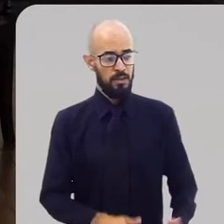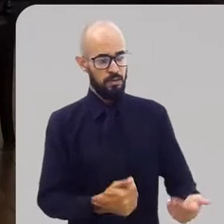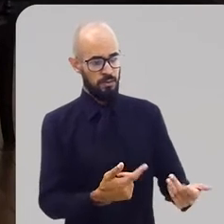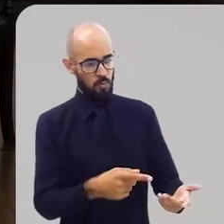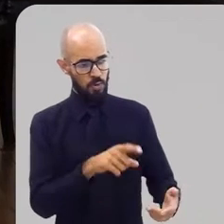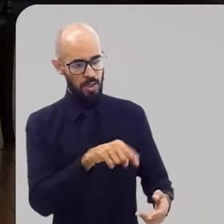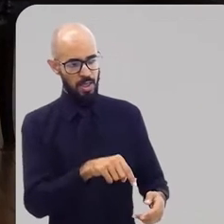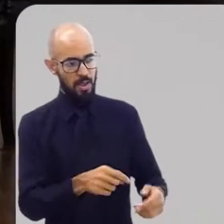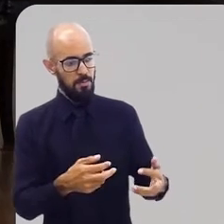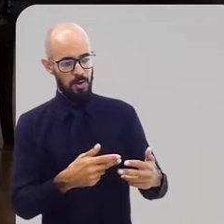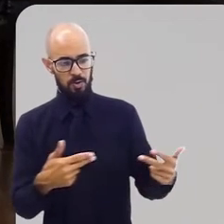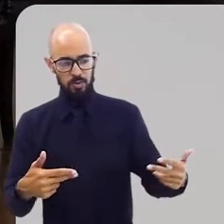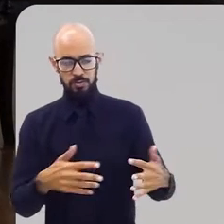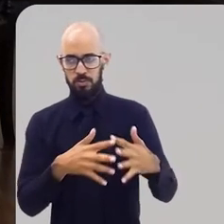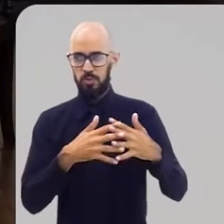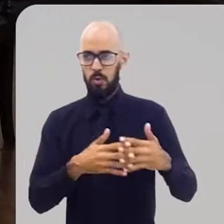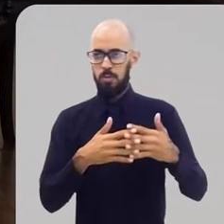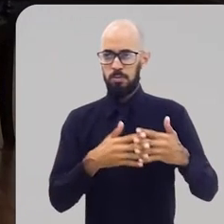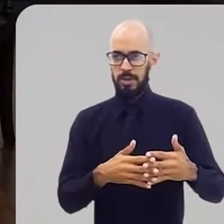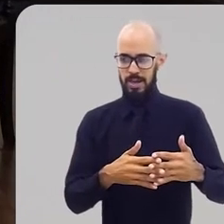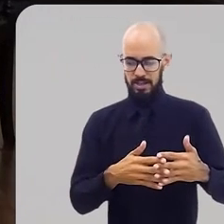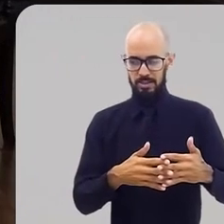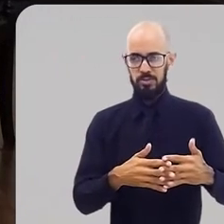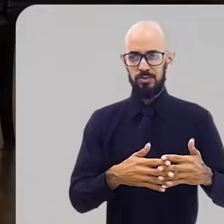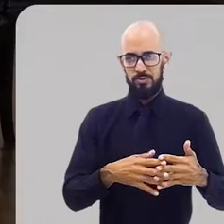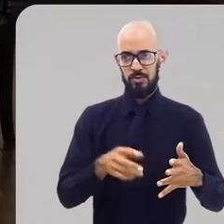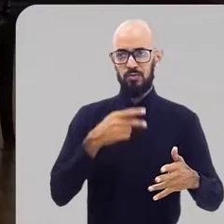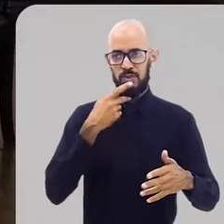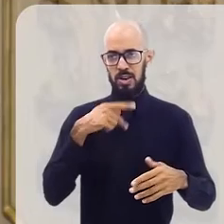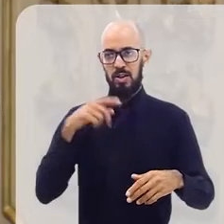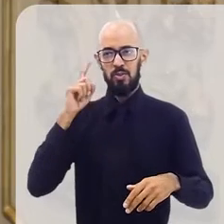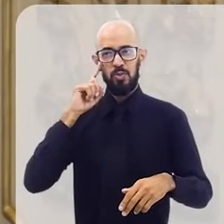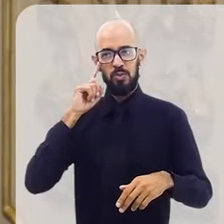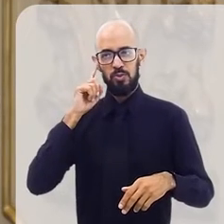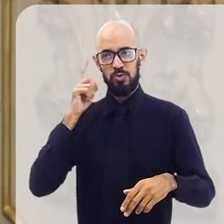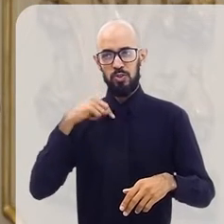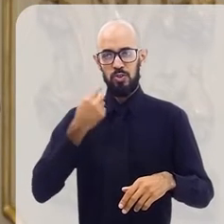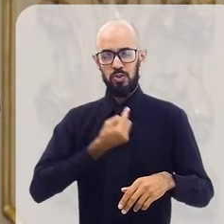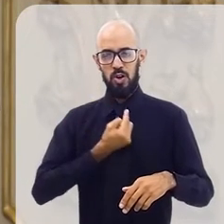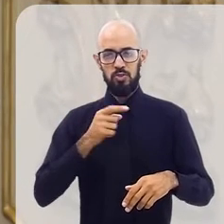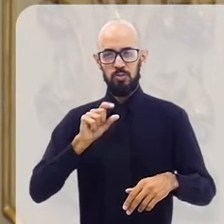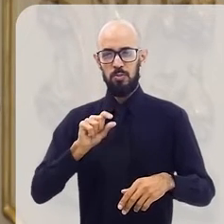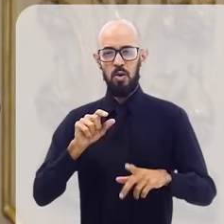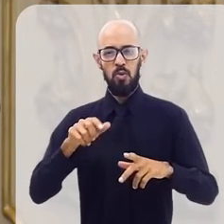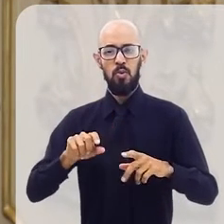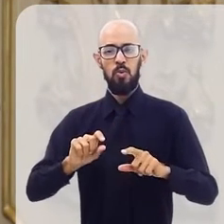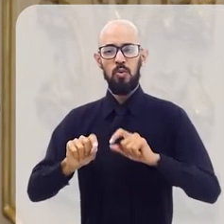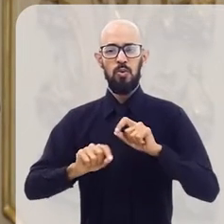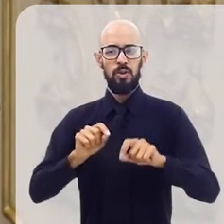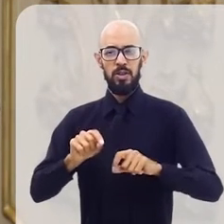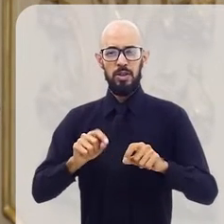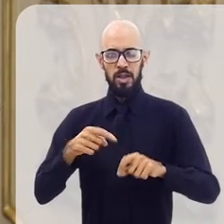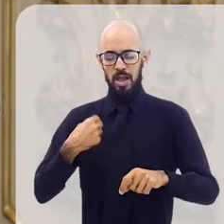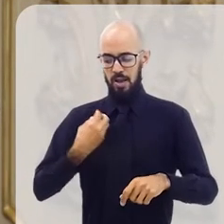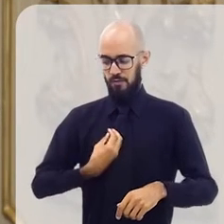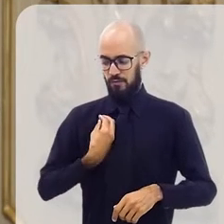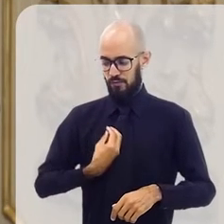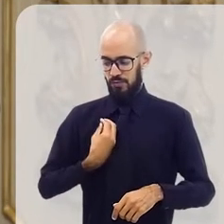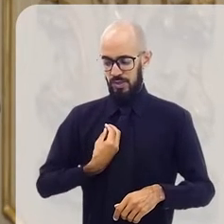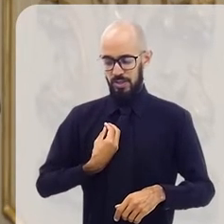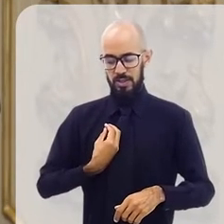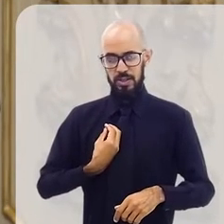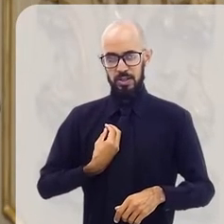algo muito complexo definir a ser o quê que é o dia a dia é um um pouco a vida